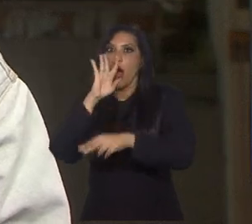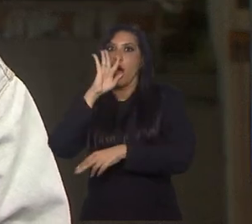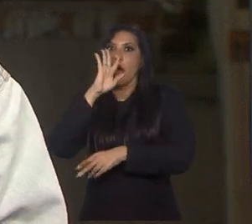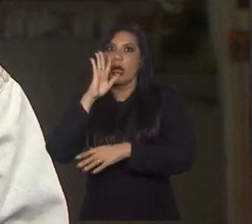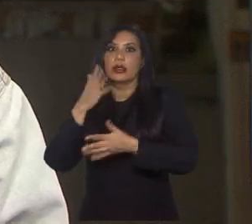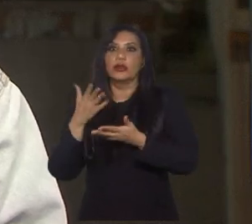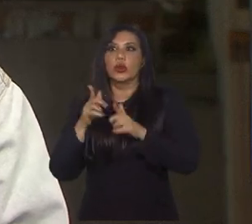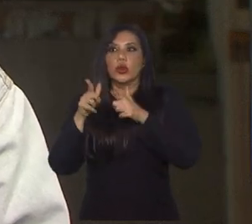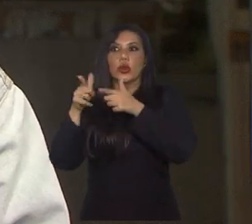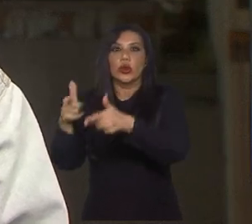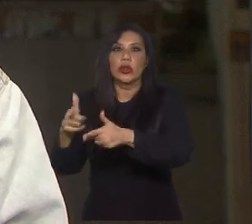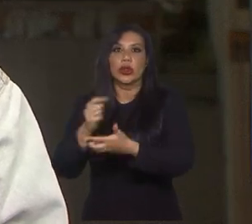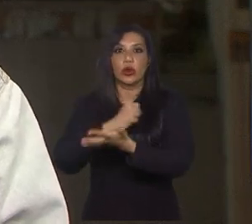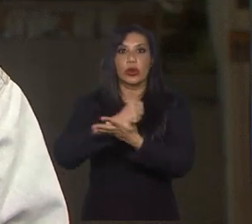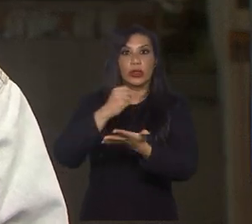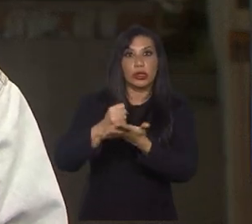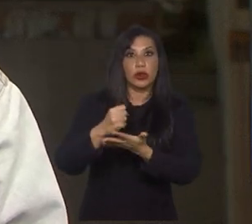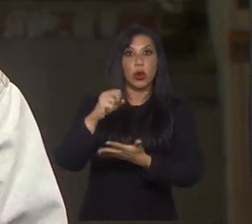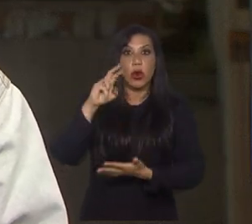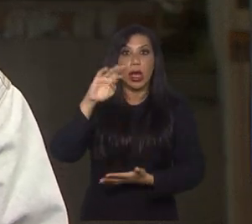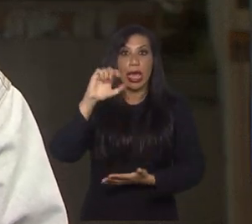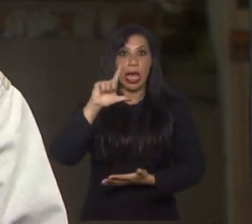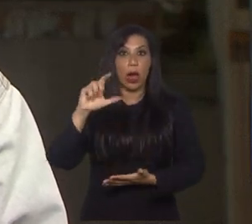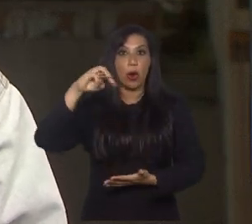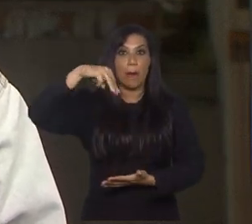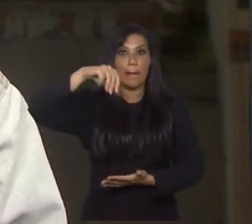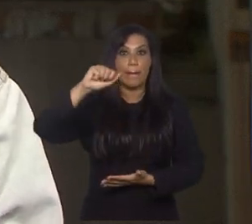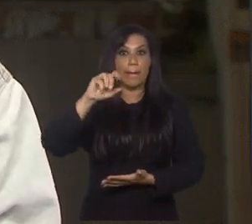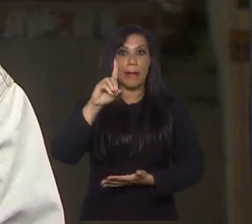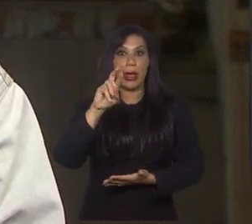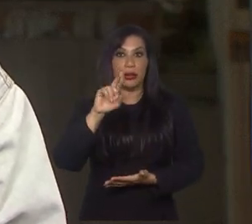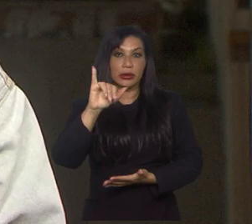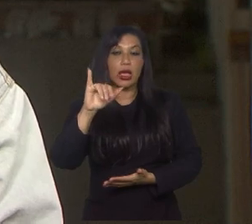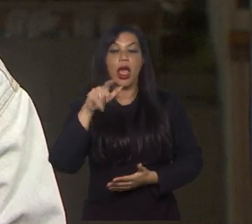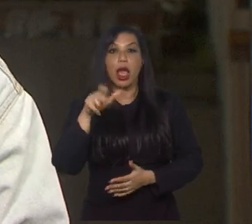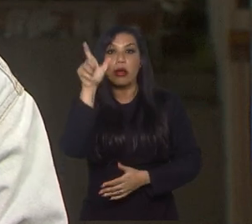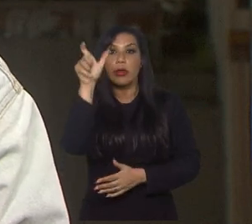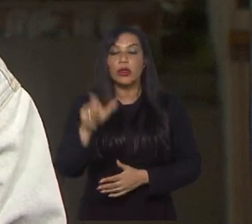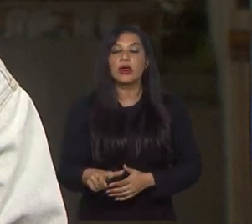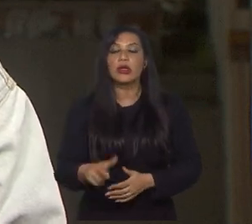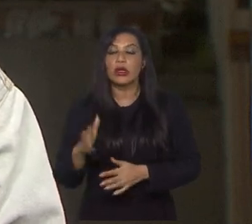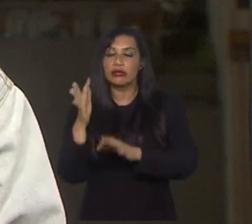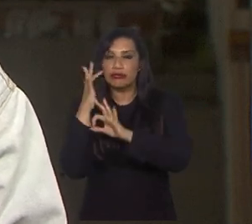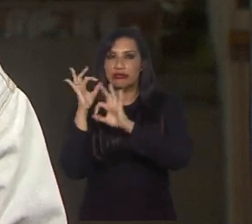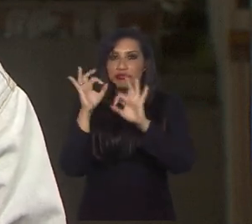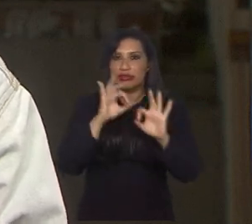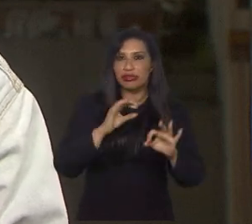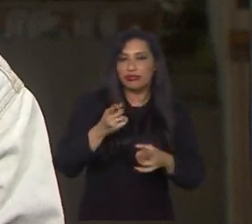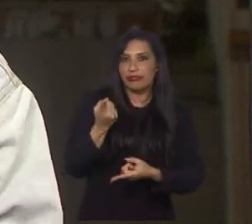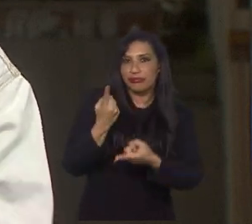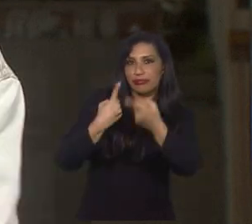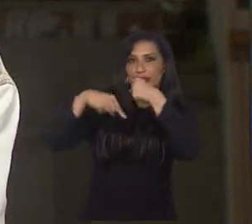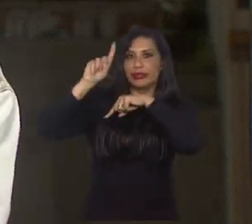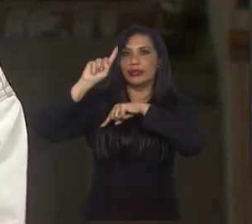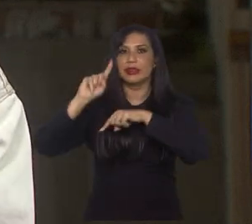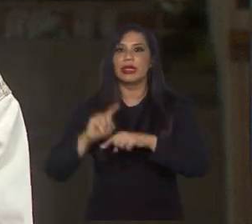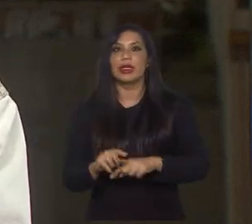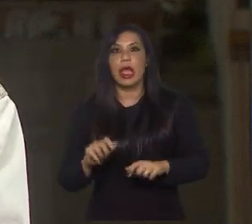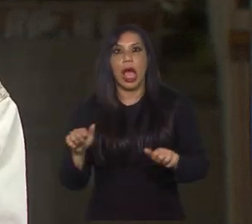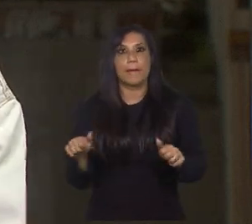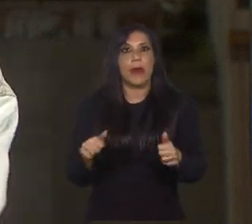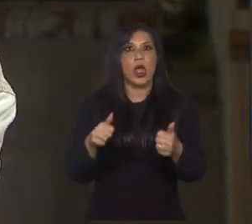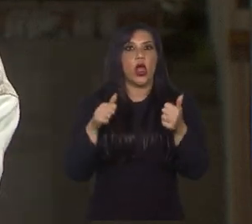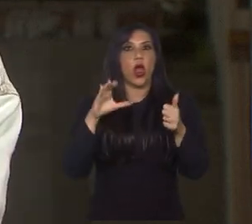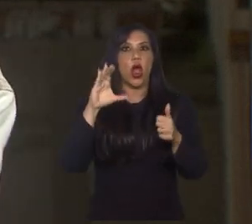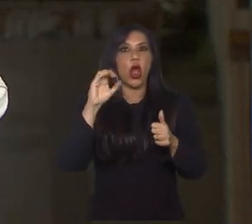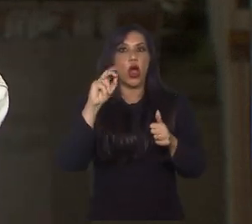ser, né, contratada pelo Real Madrid. Então é uma jogadora que a gente ainda vai acompanhar bastante a evolução. Talvez não faça a melhor Copa do